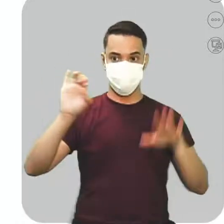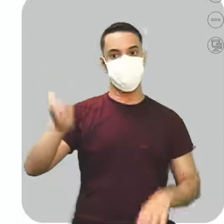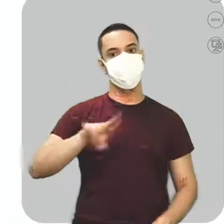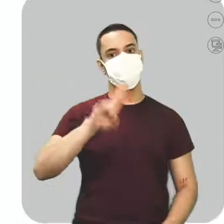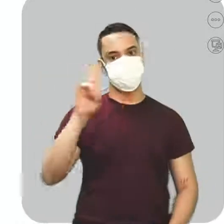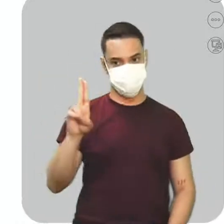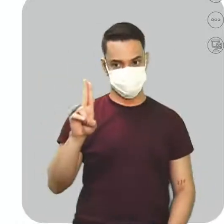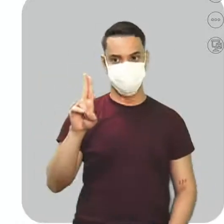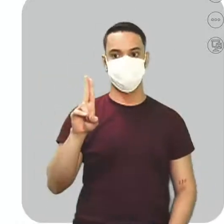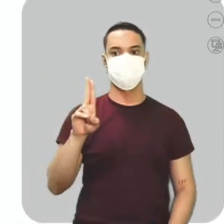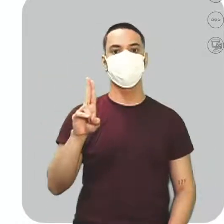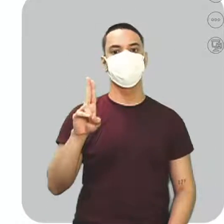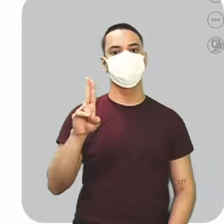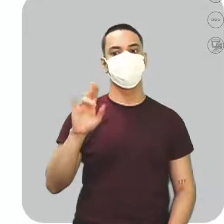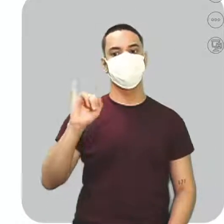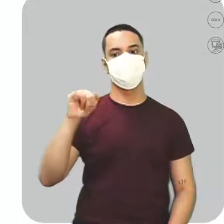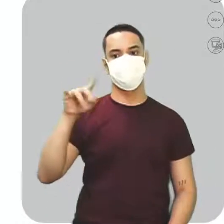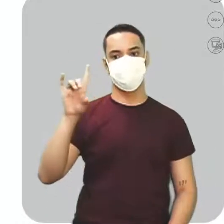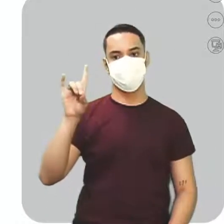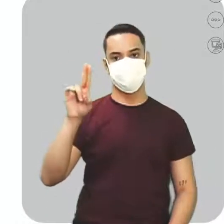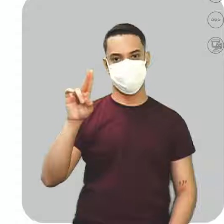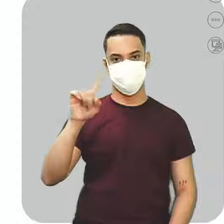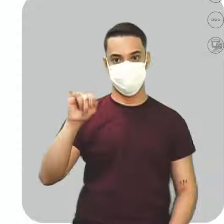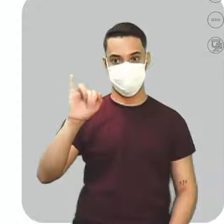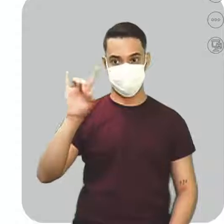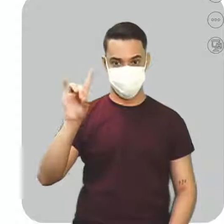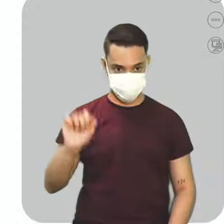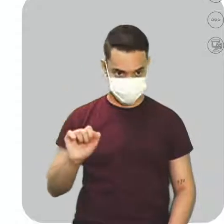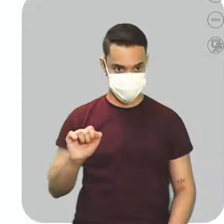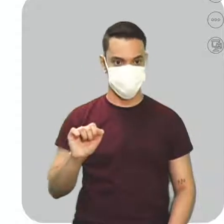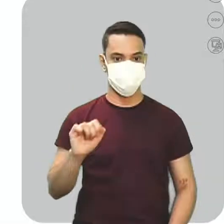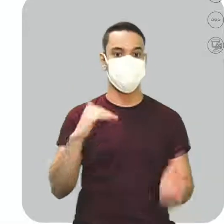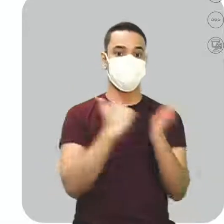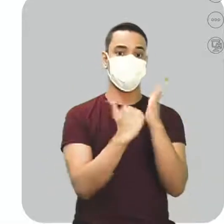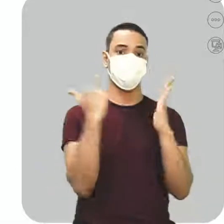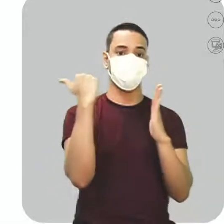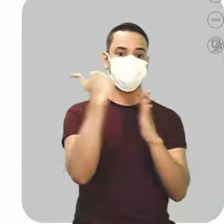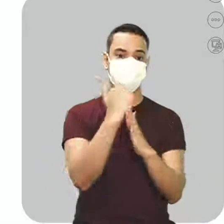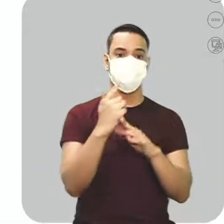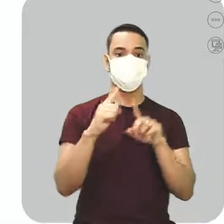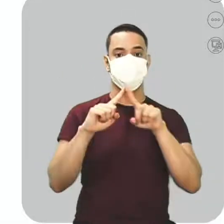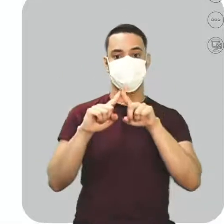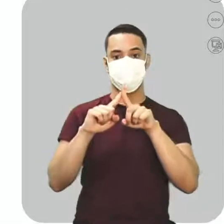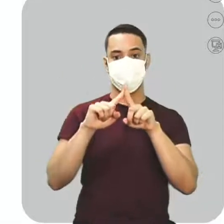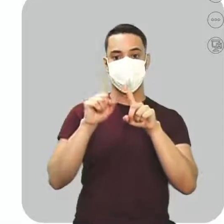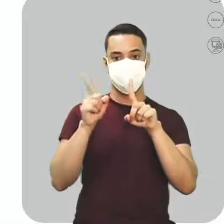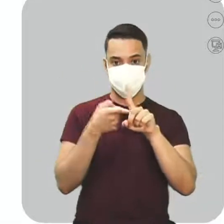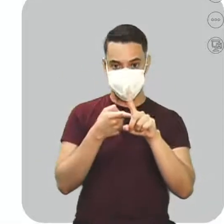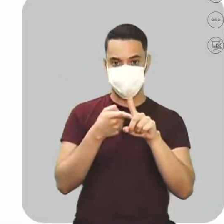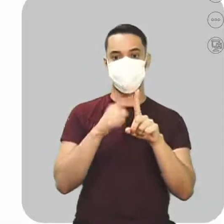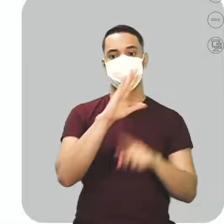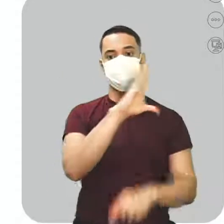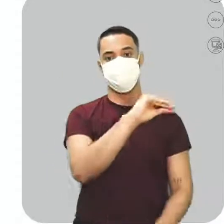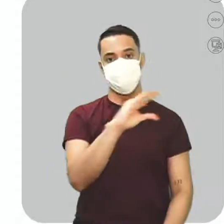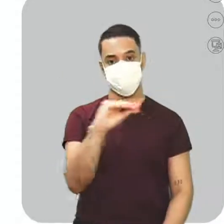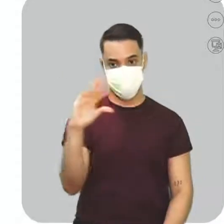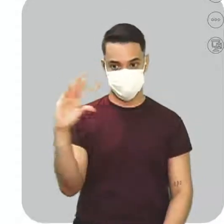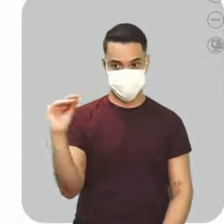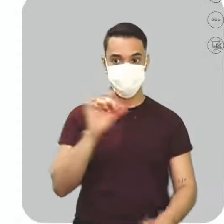ou induzida. Com o aumento da gravidez entre as adolescentes,